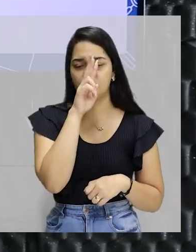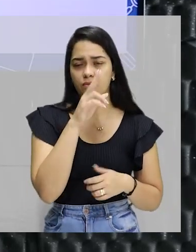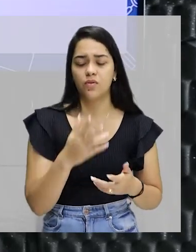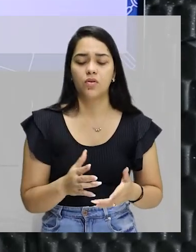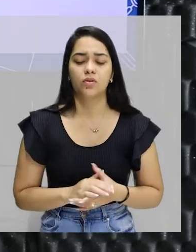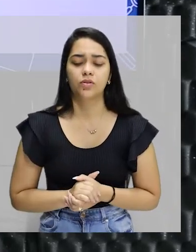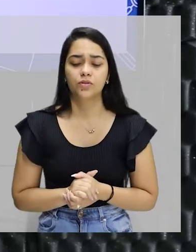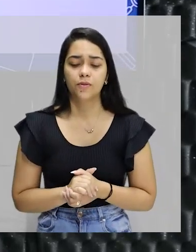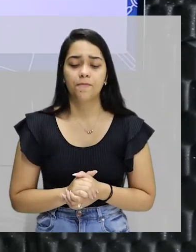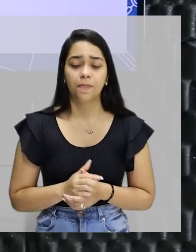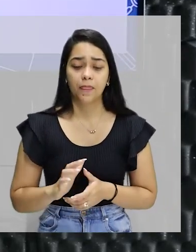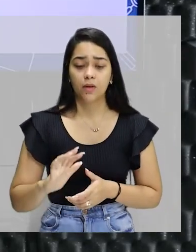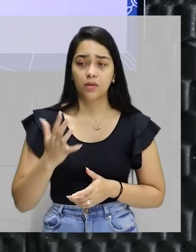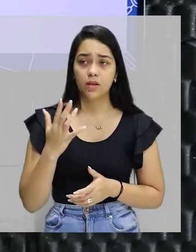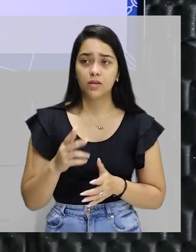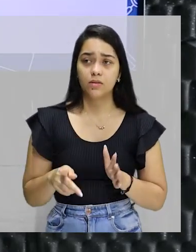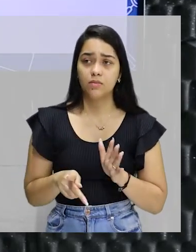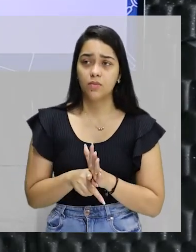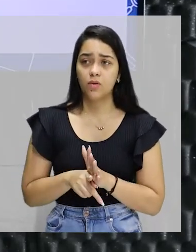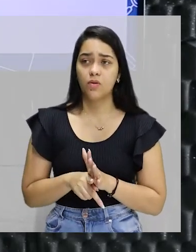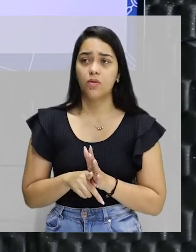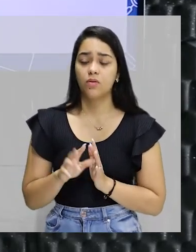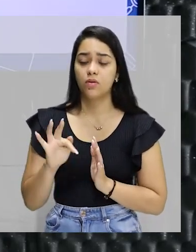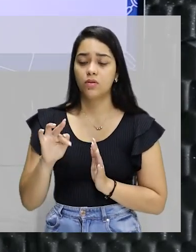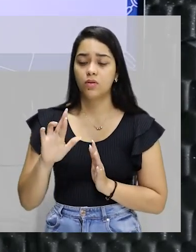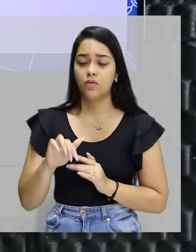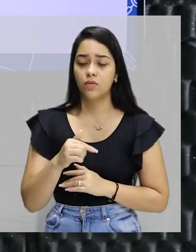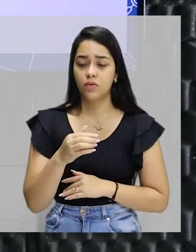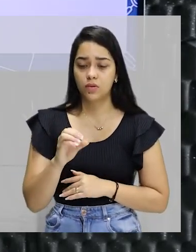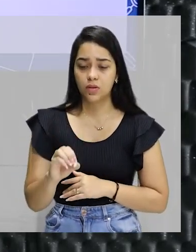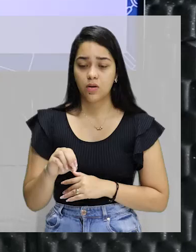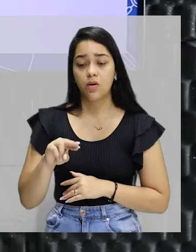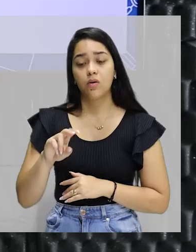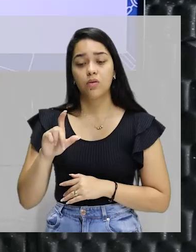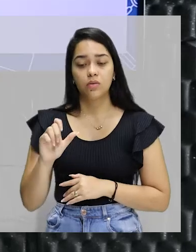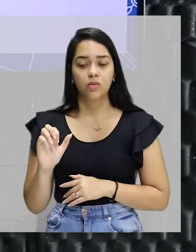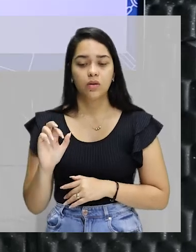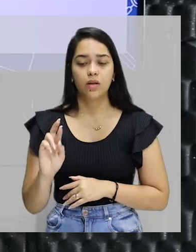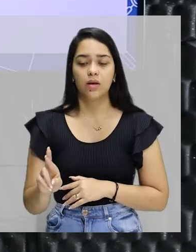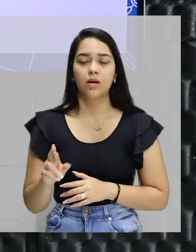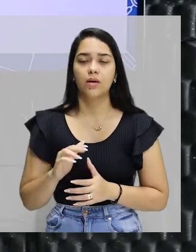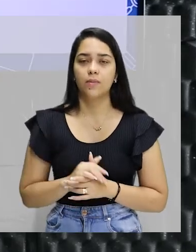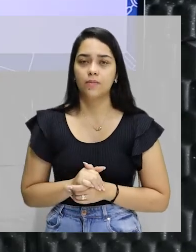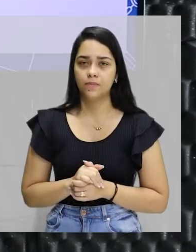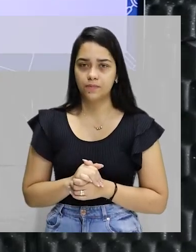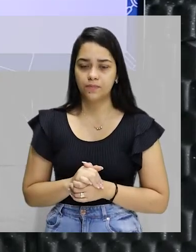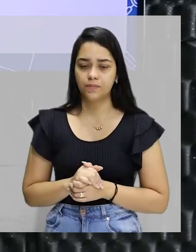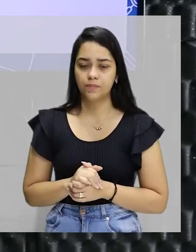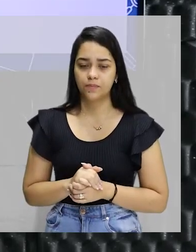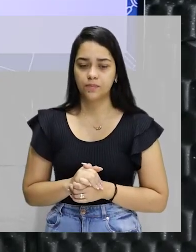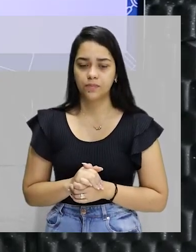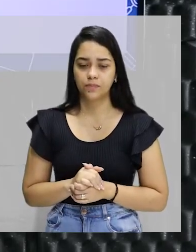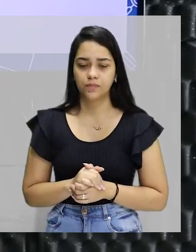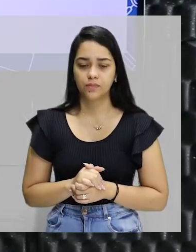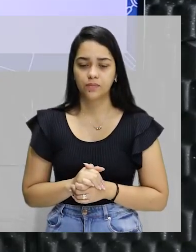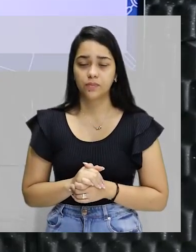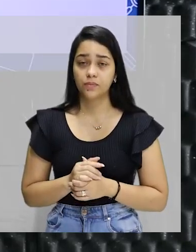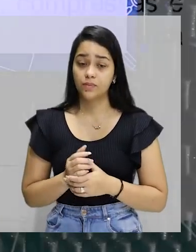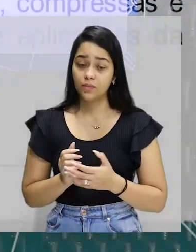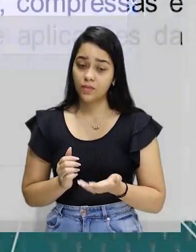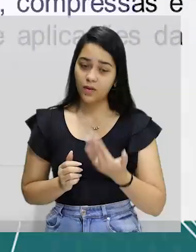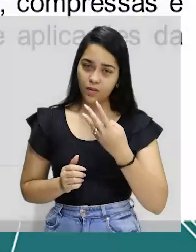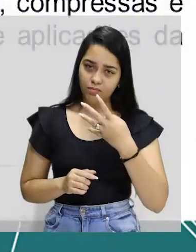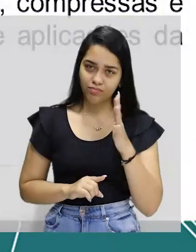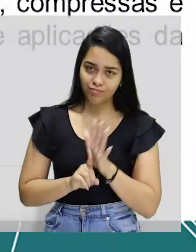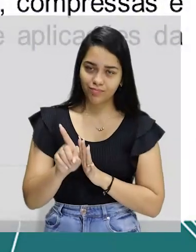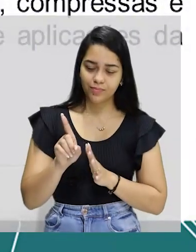é uma reação que ocorre do tipo de fusão nuclear. Beleza? Vamos lá, mais